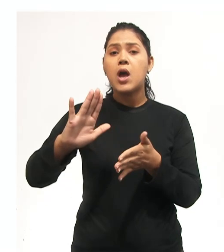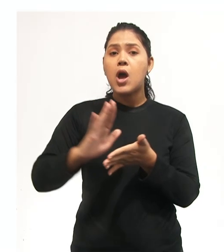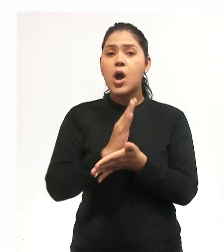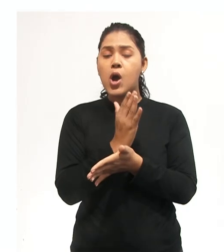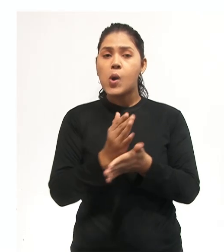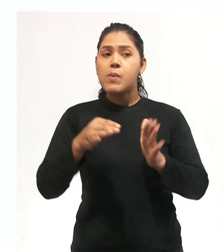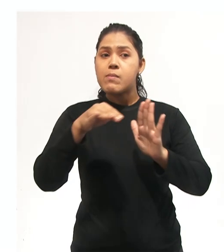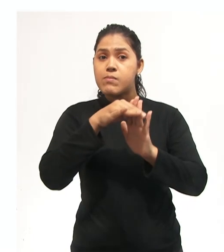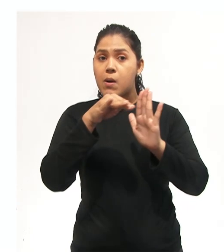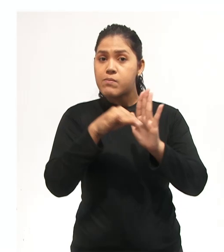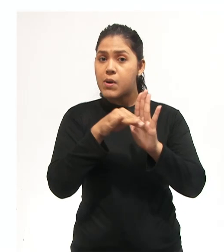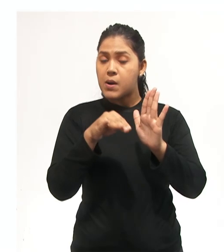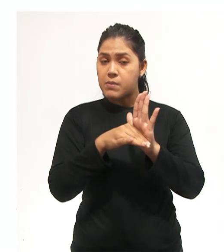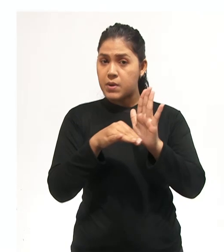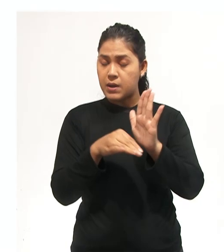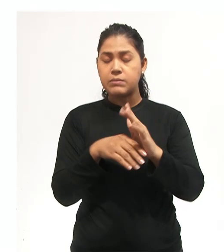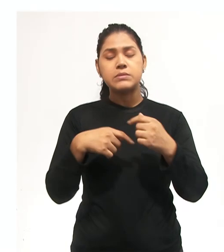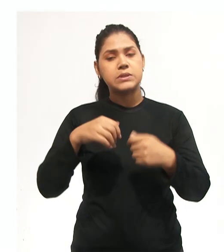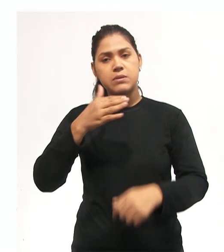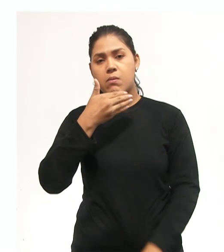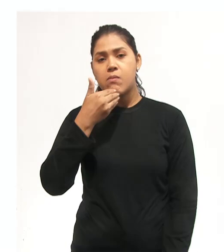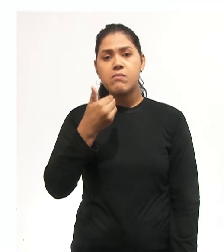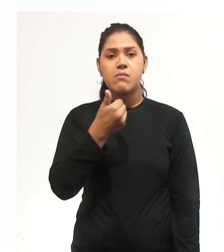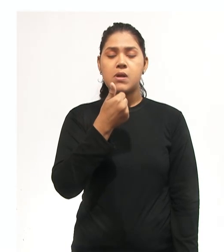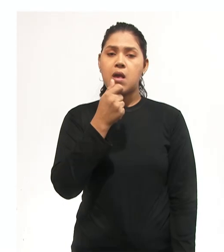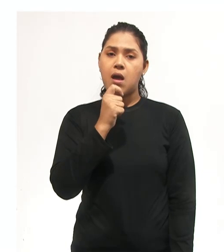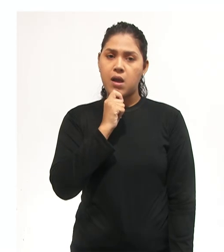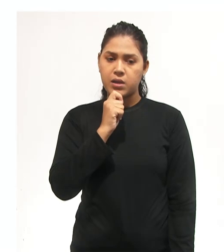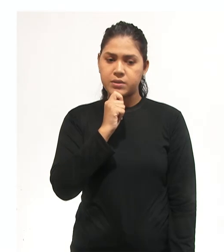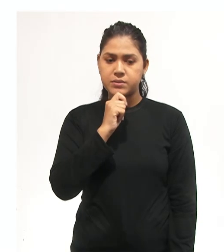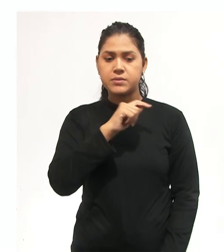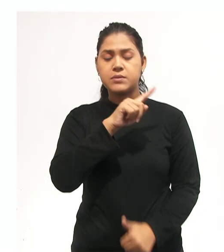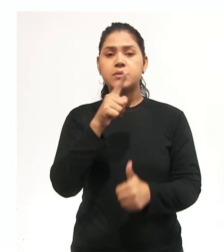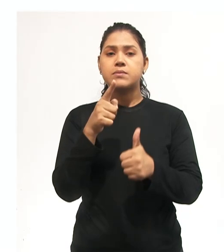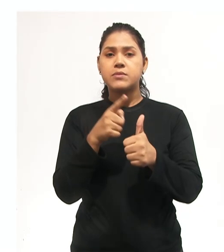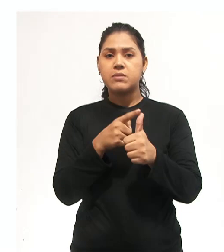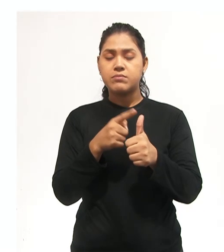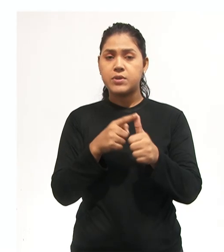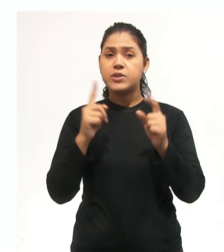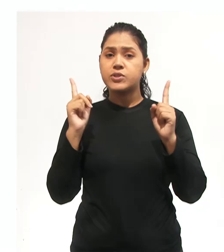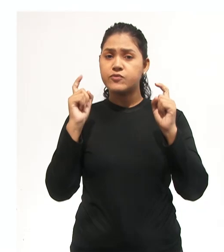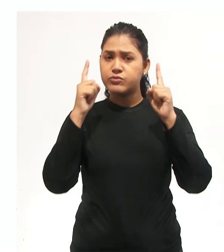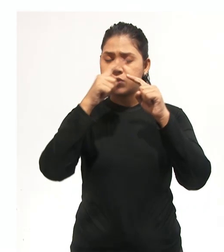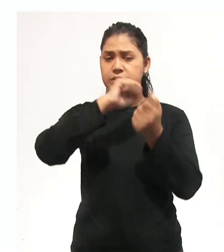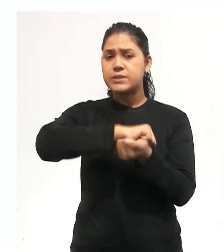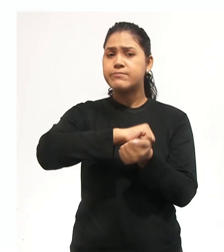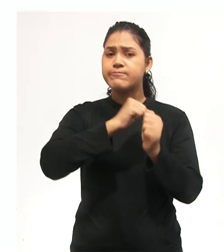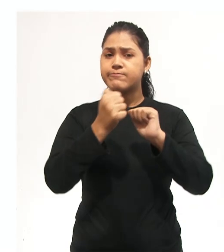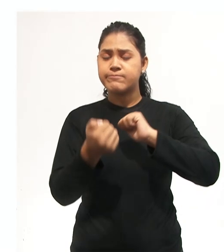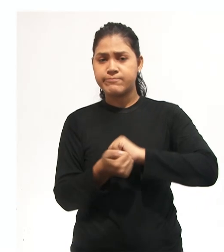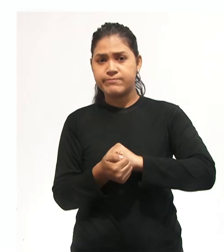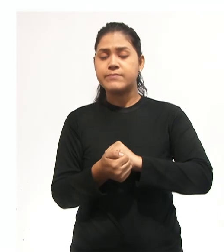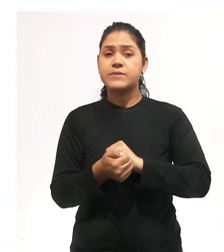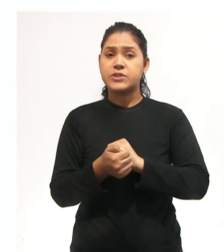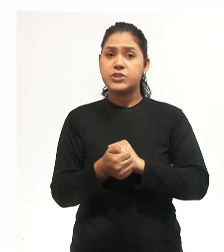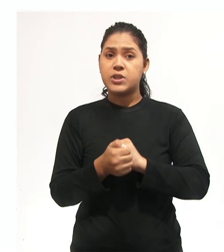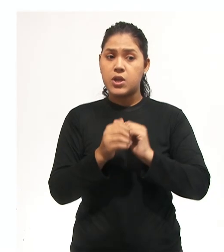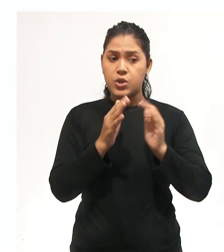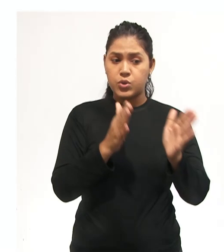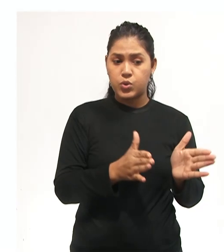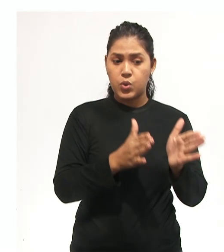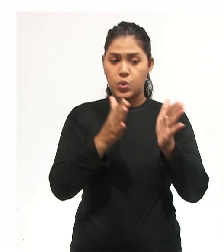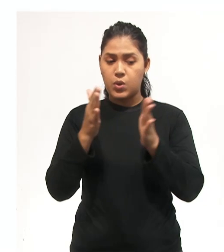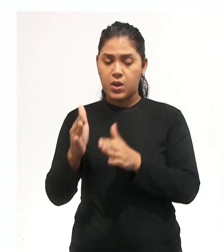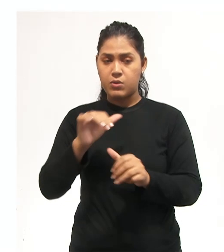serem transpostos. E aí a gente destaca aqui, primeiro, resistência à mudança, certo? Então a transição de um modelo burocrático para um